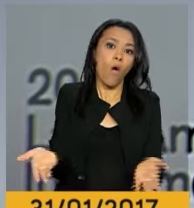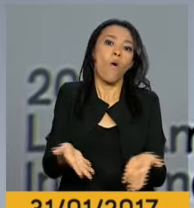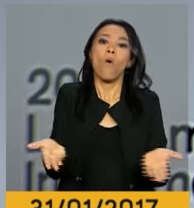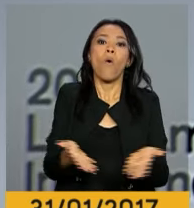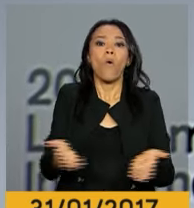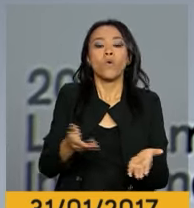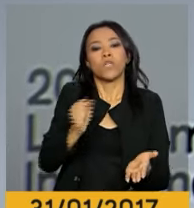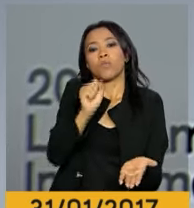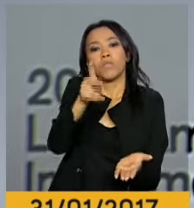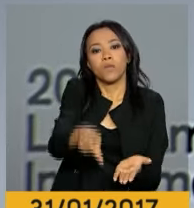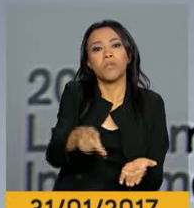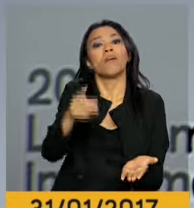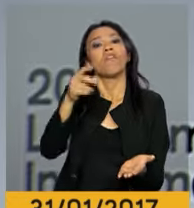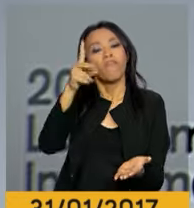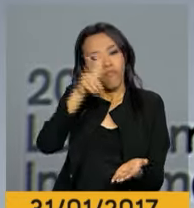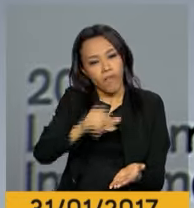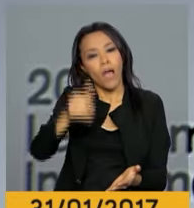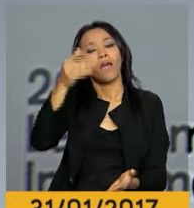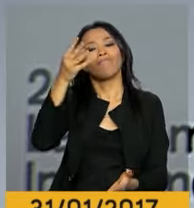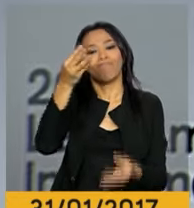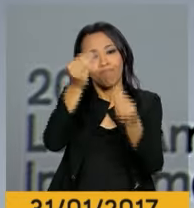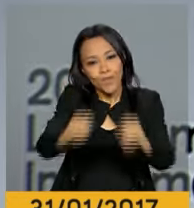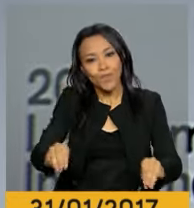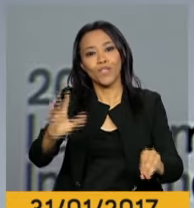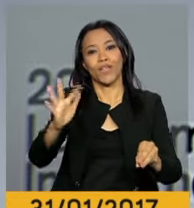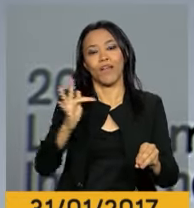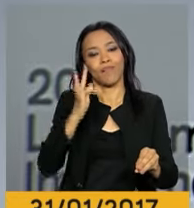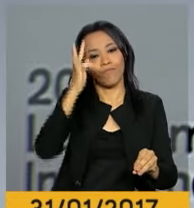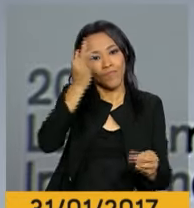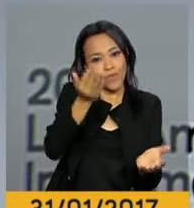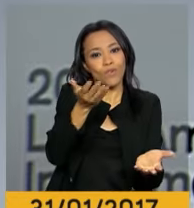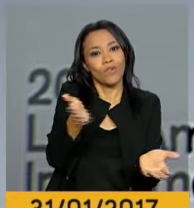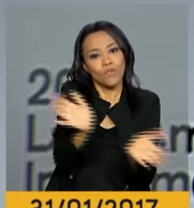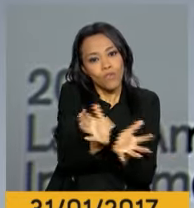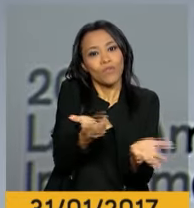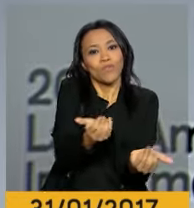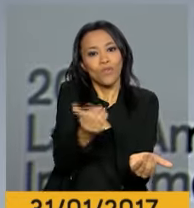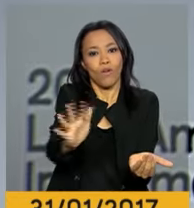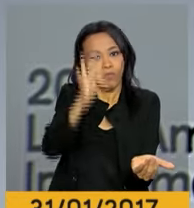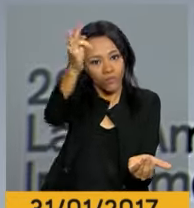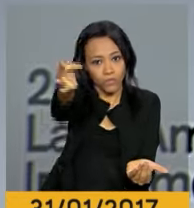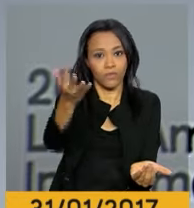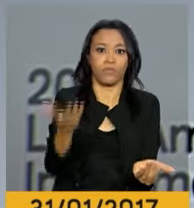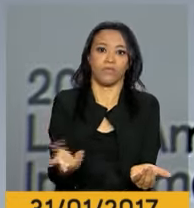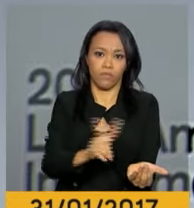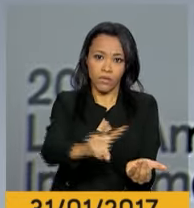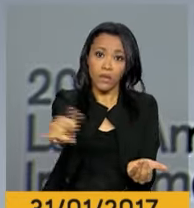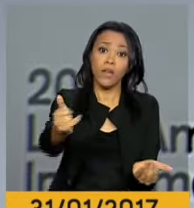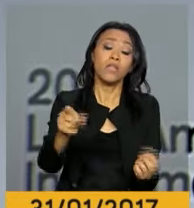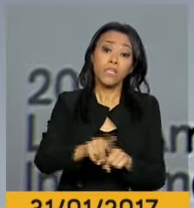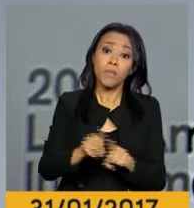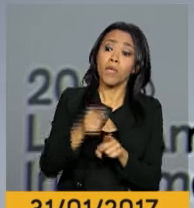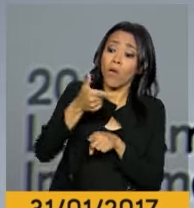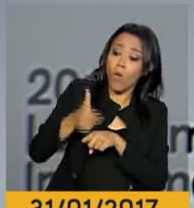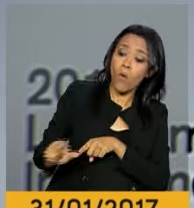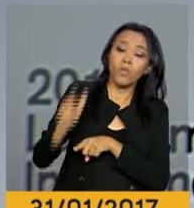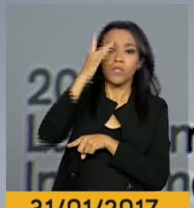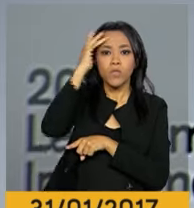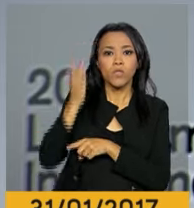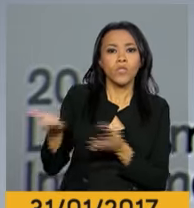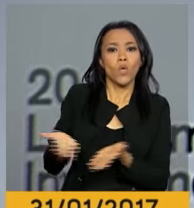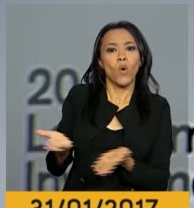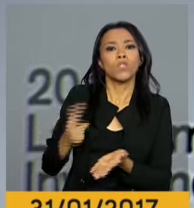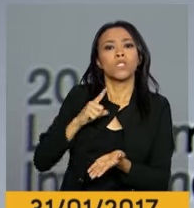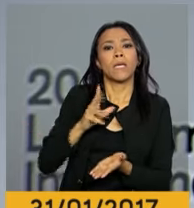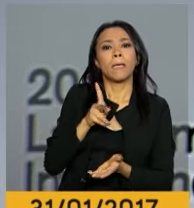prejudicar exatamente os jovens de hoje e evidentemente em questionavel ele eh prejudicar aqueles que hoje têm as suas